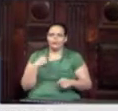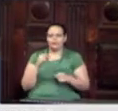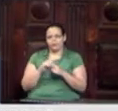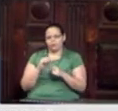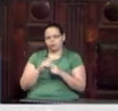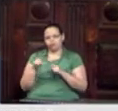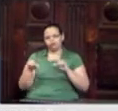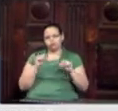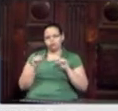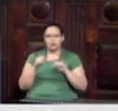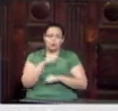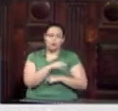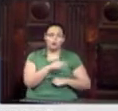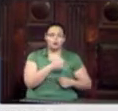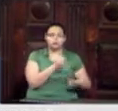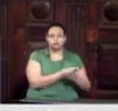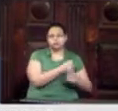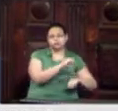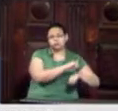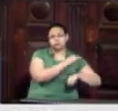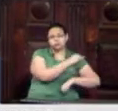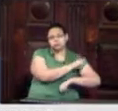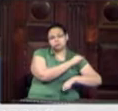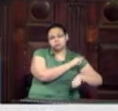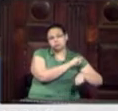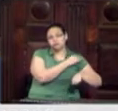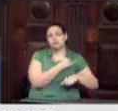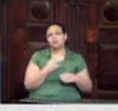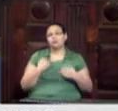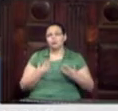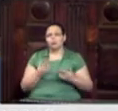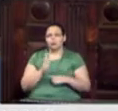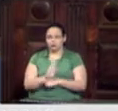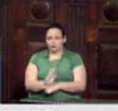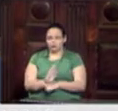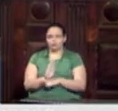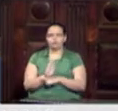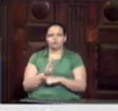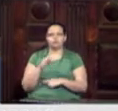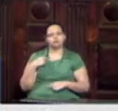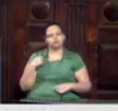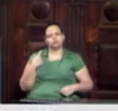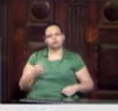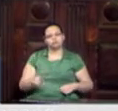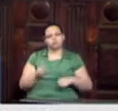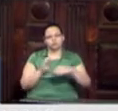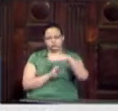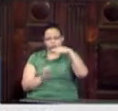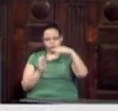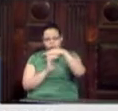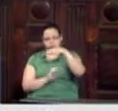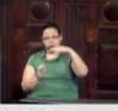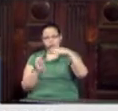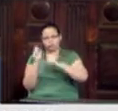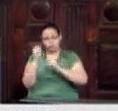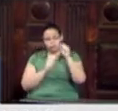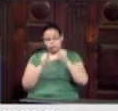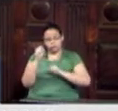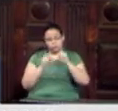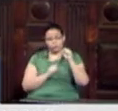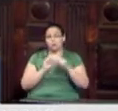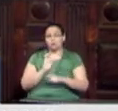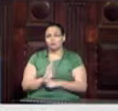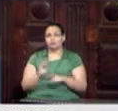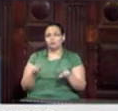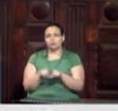a opção pelo Rio de Janeiro, eu estou ajudando a produção daquela indústria e estou